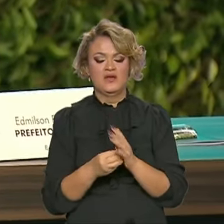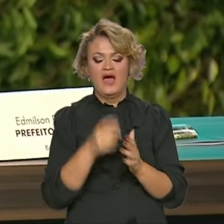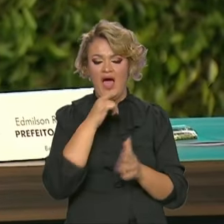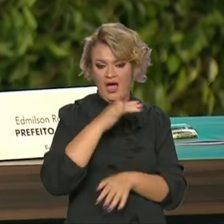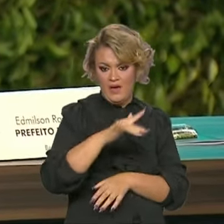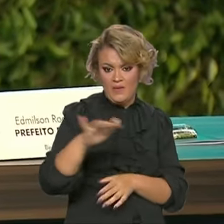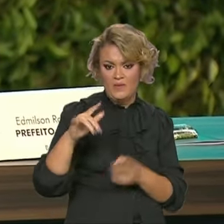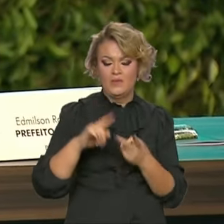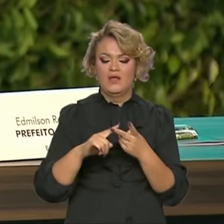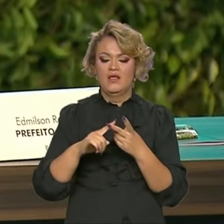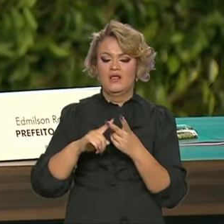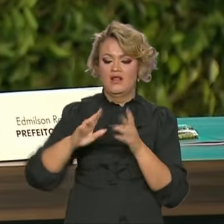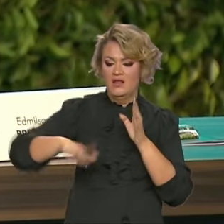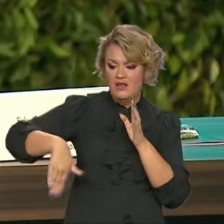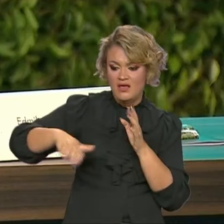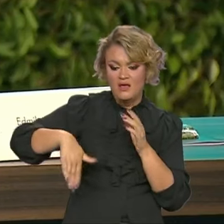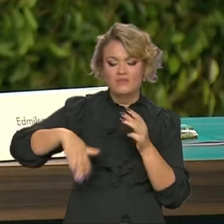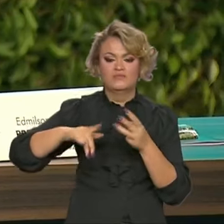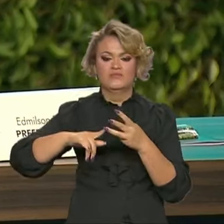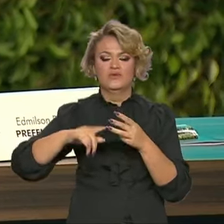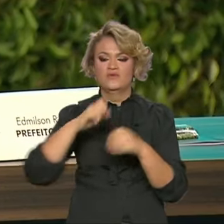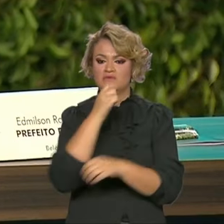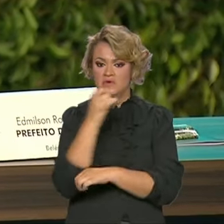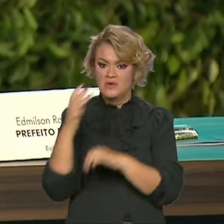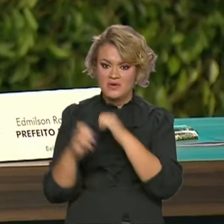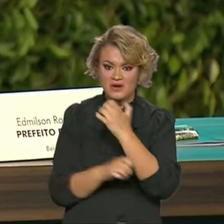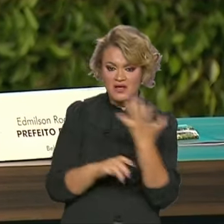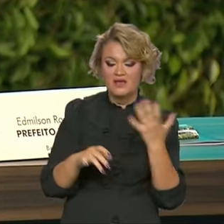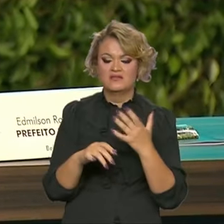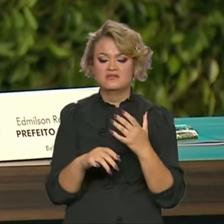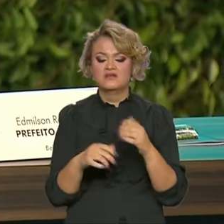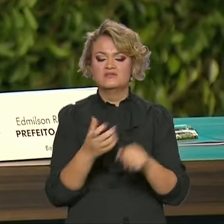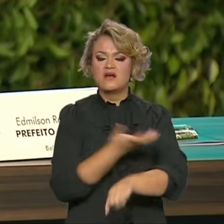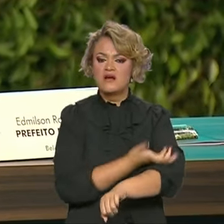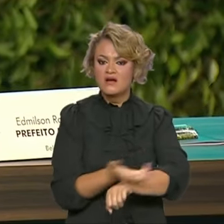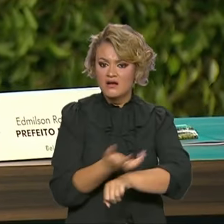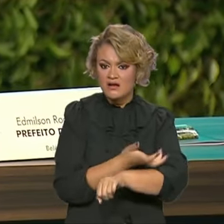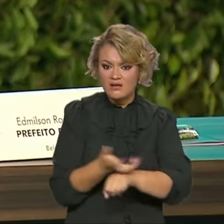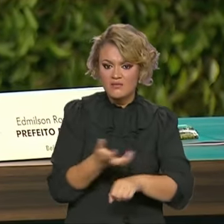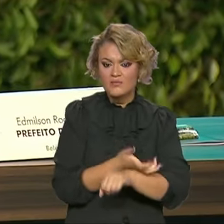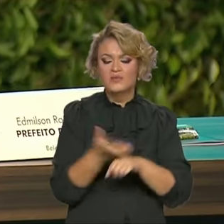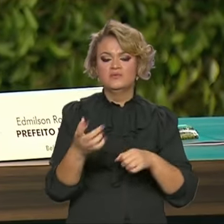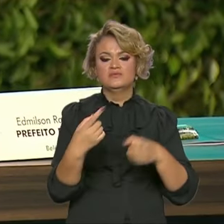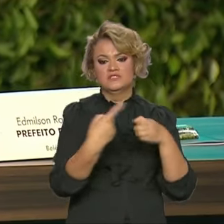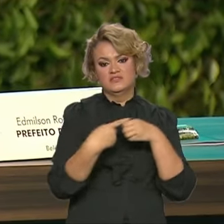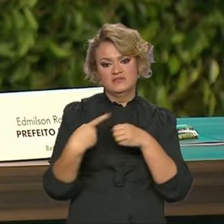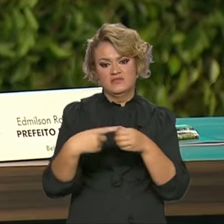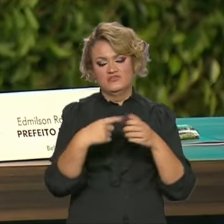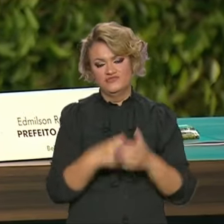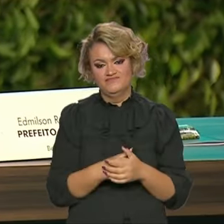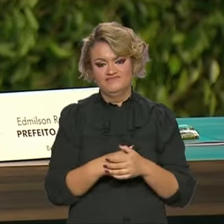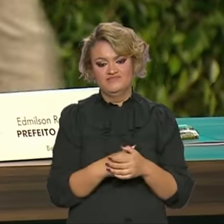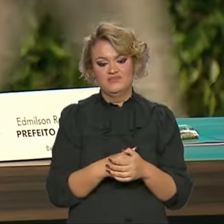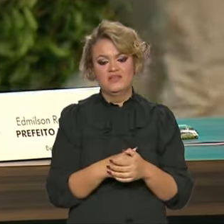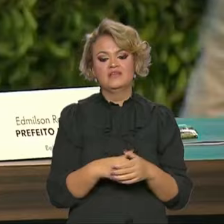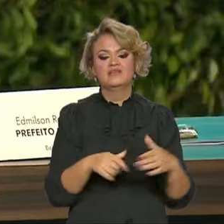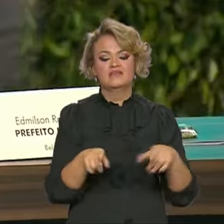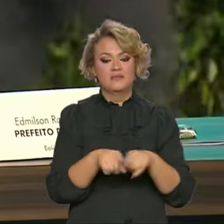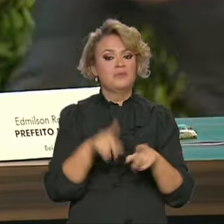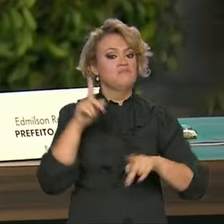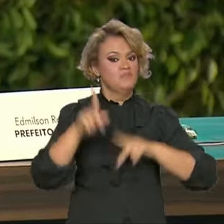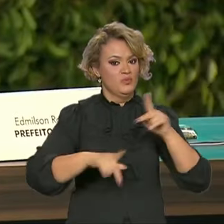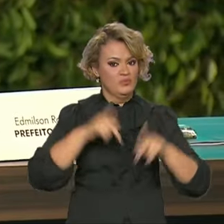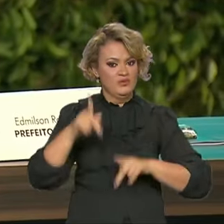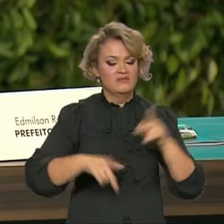rios, dos lagos, das florestas, dos campos e das cidades, logo, dos